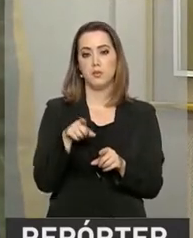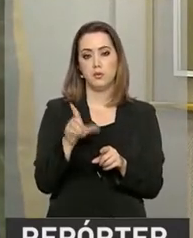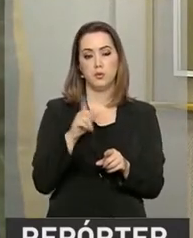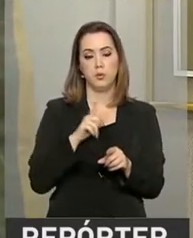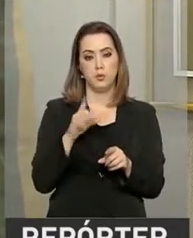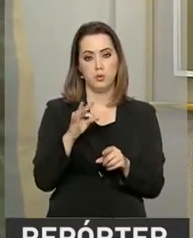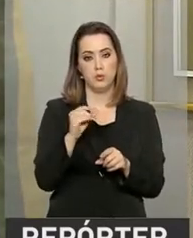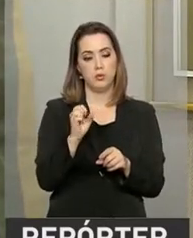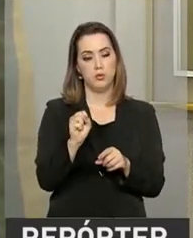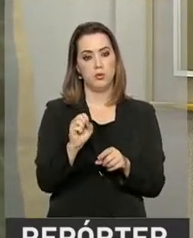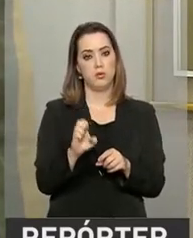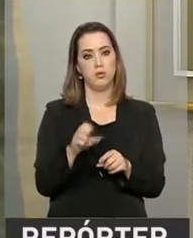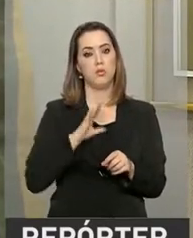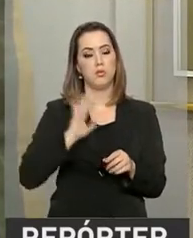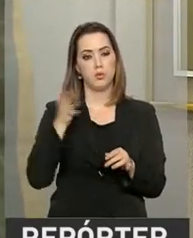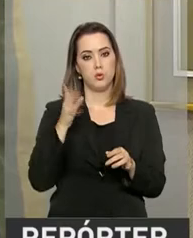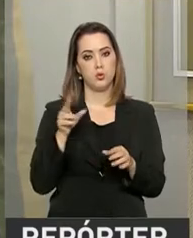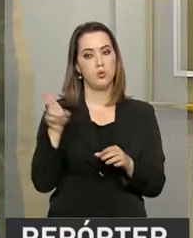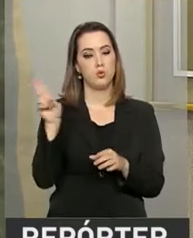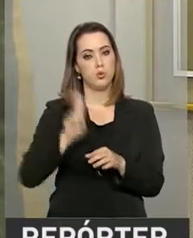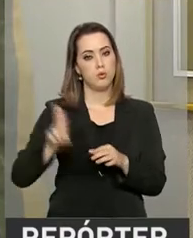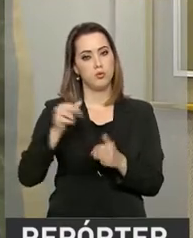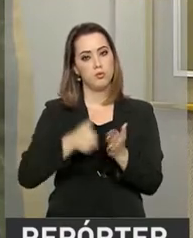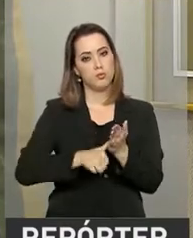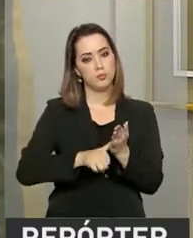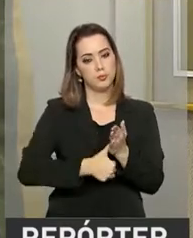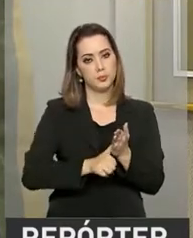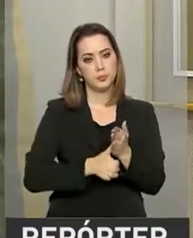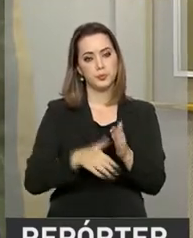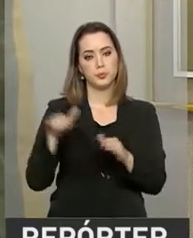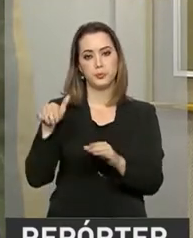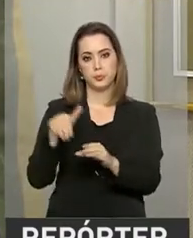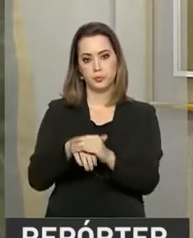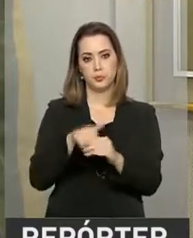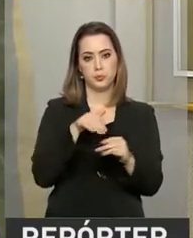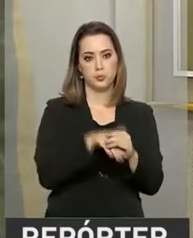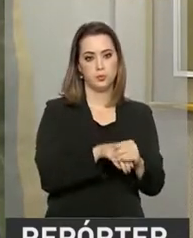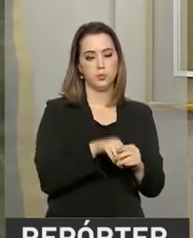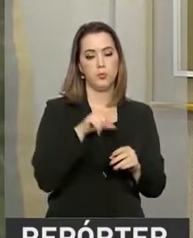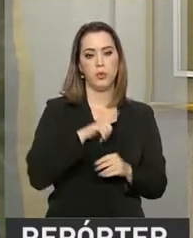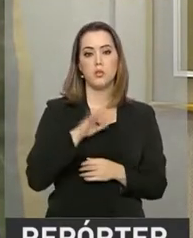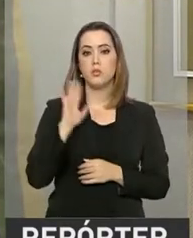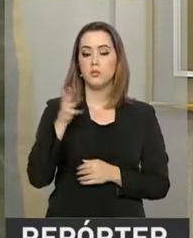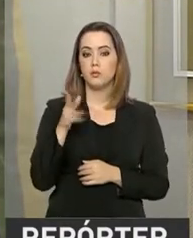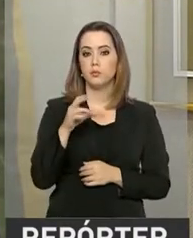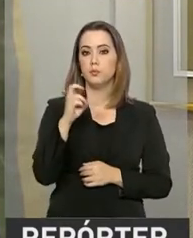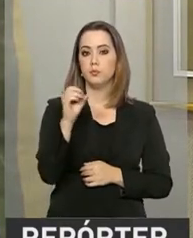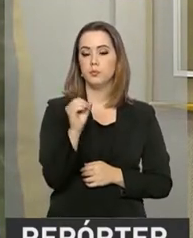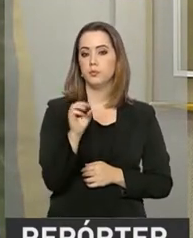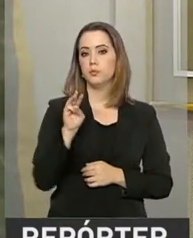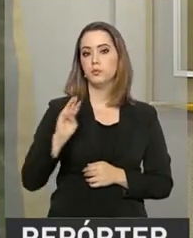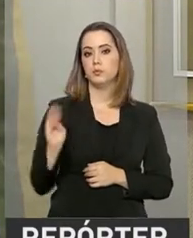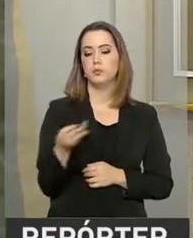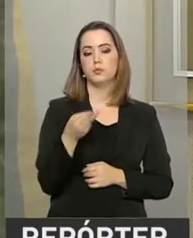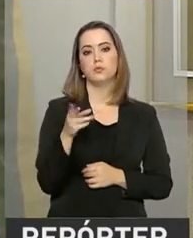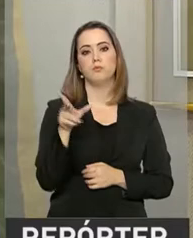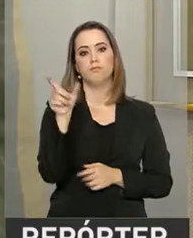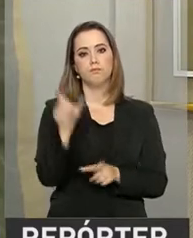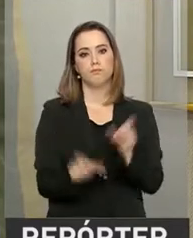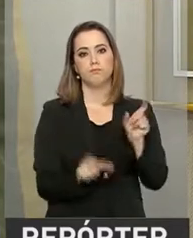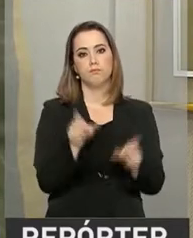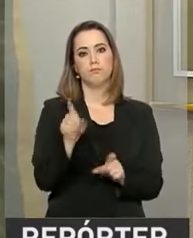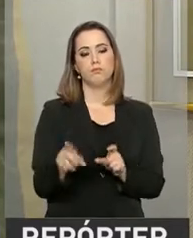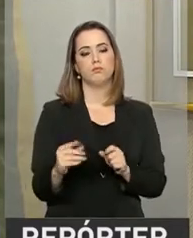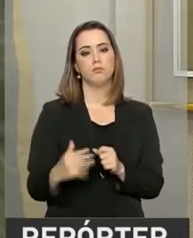usa a biometria para o voto e é edson 50 milhões de pessoas que estarão utilizando esta segurança